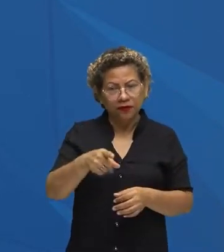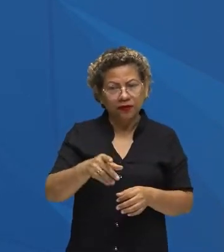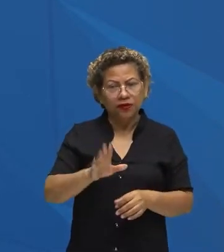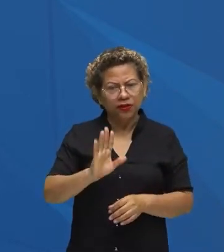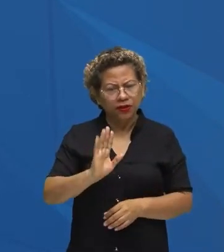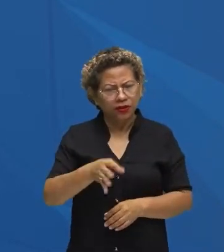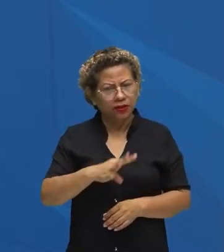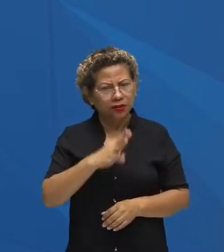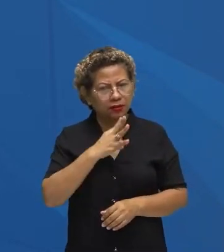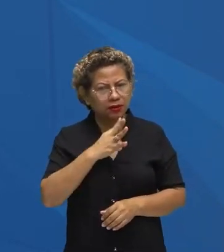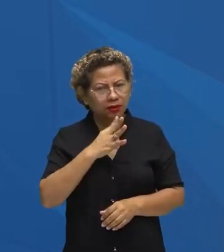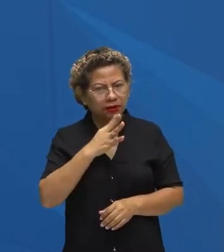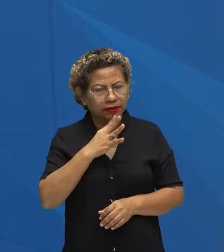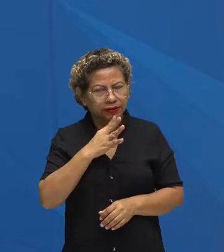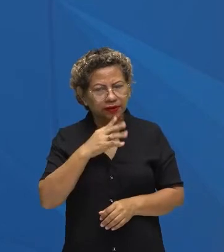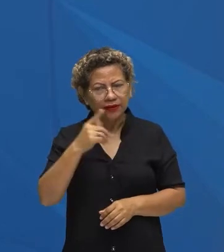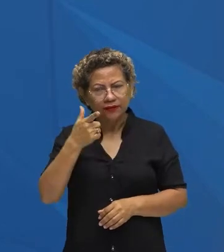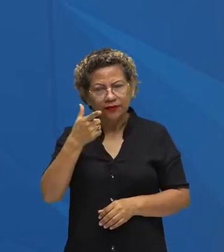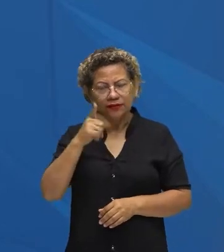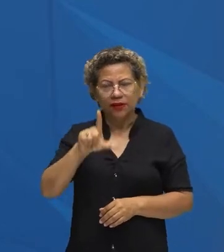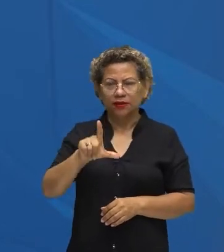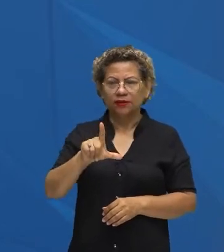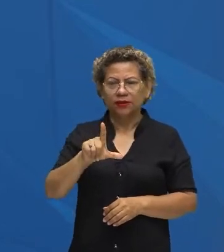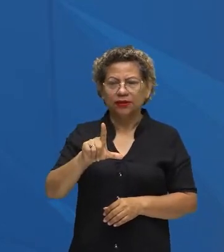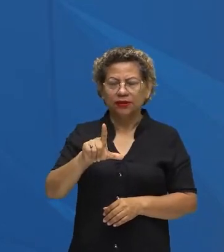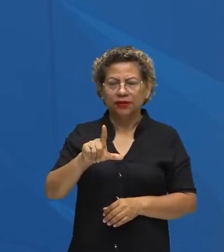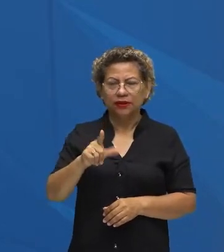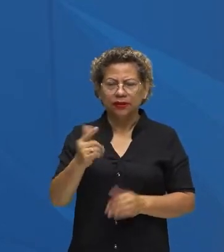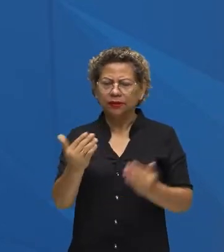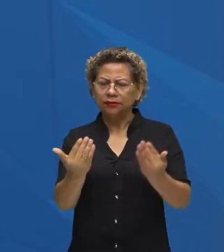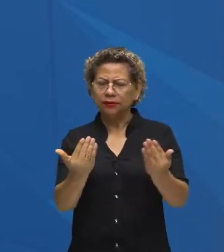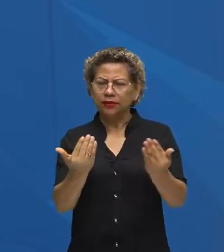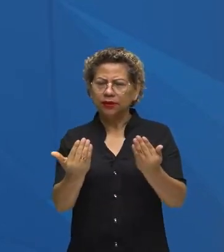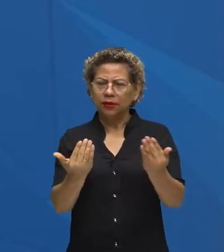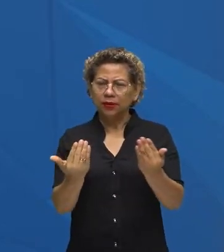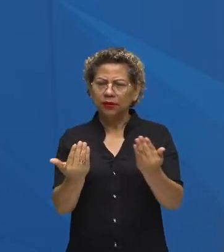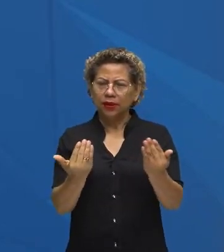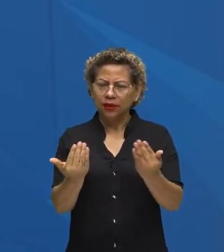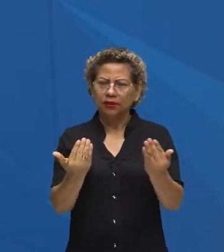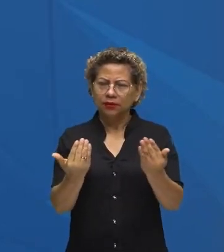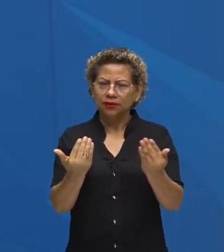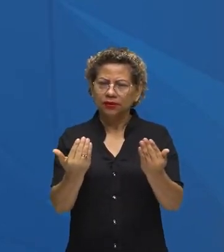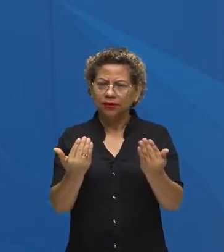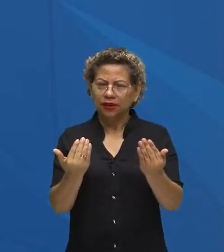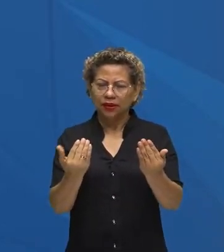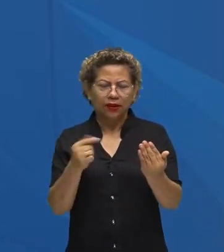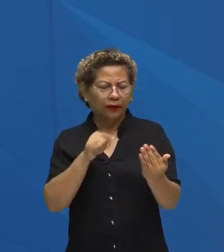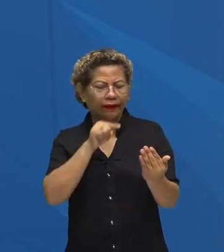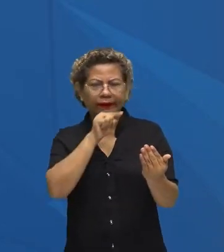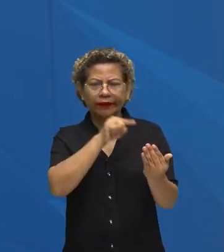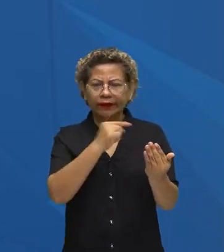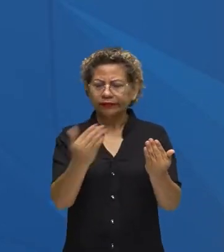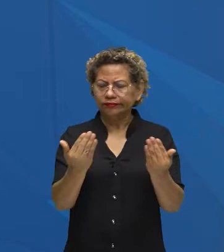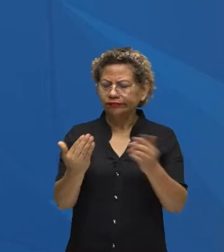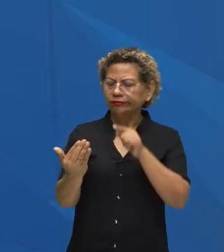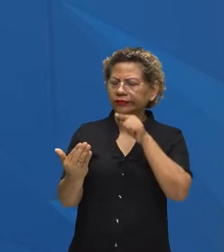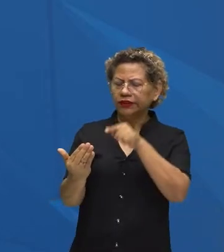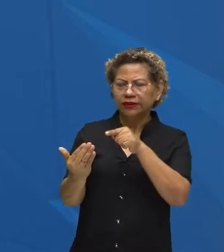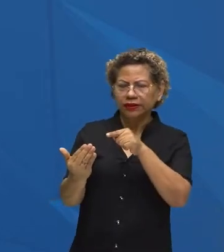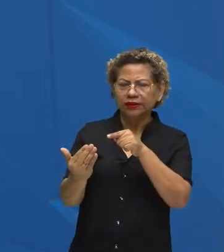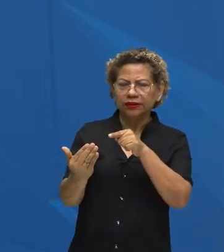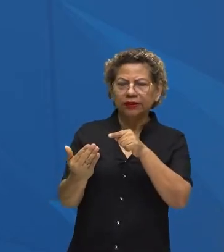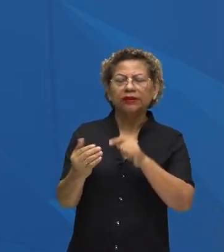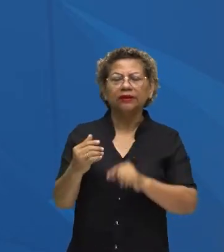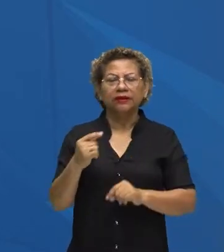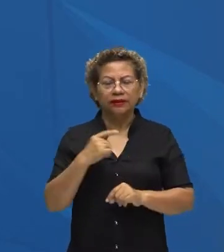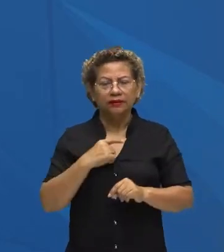trouxeram, a gente consegue verificar uma comparação, né, entre uma situação e outra, entre um objeto